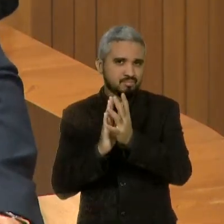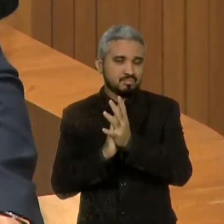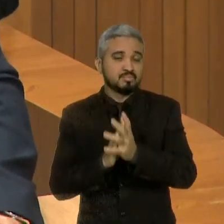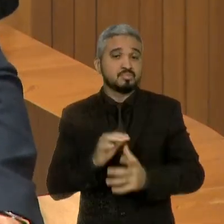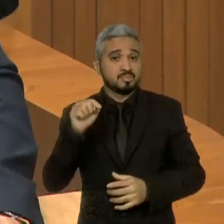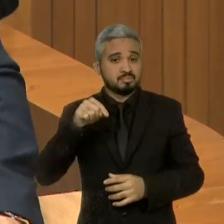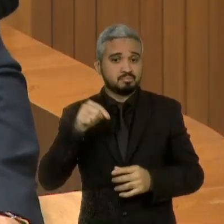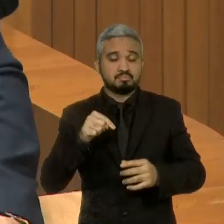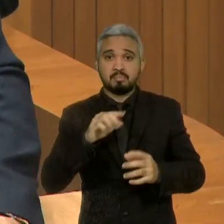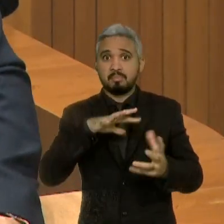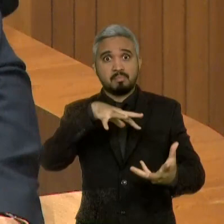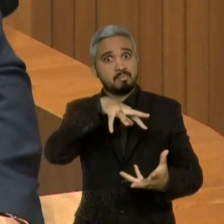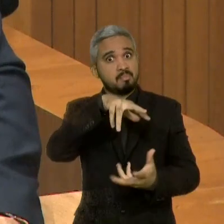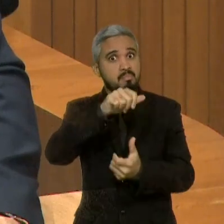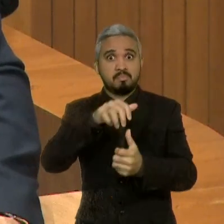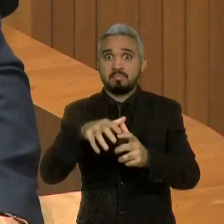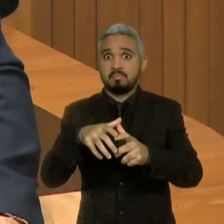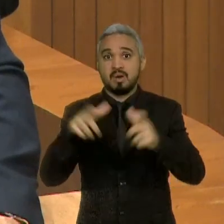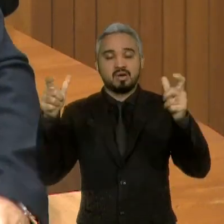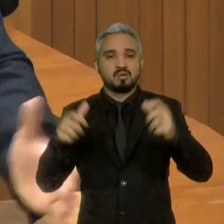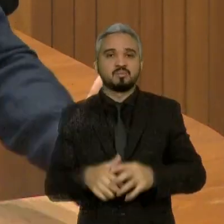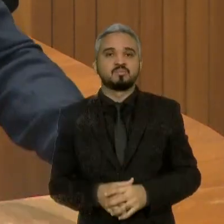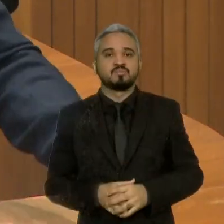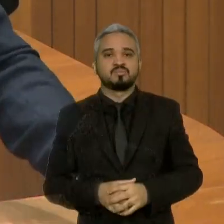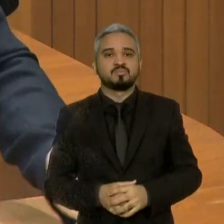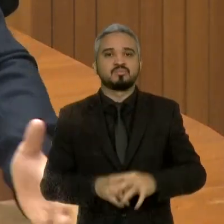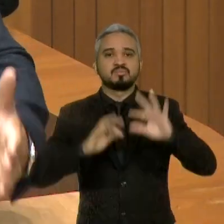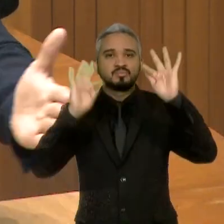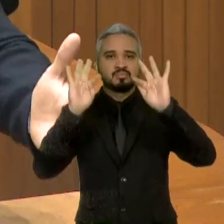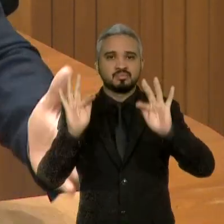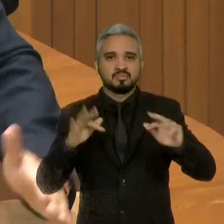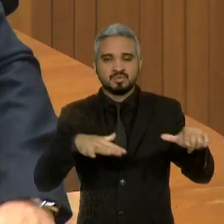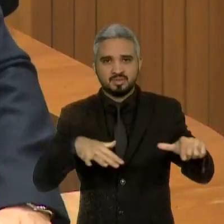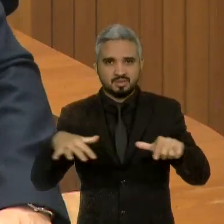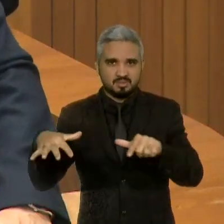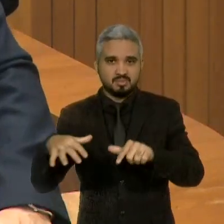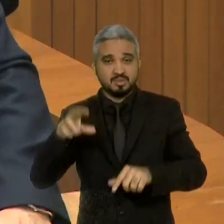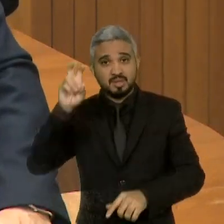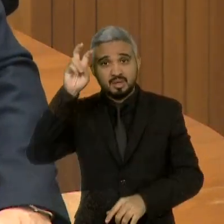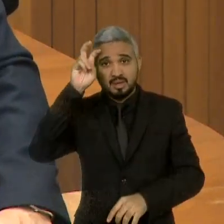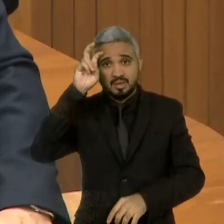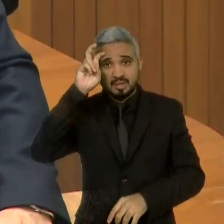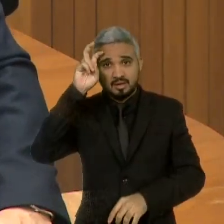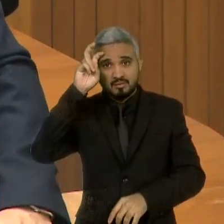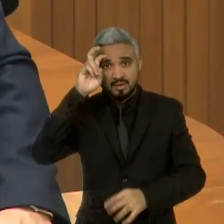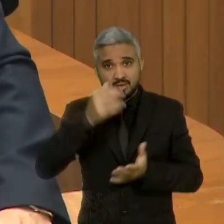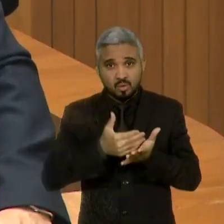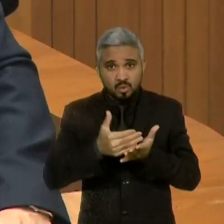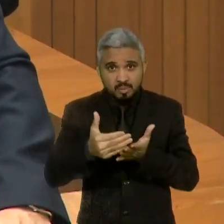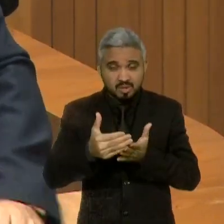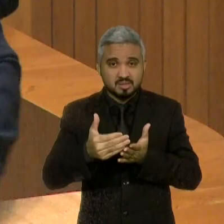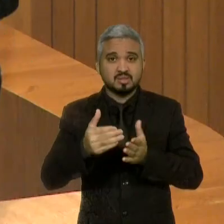No mais, desejo uma excelente semana. Quinta-feira, nós já vamos ter o nosso Arraial